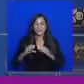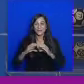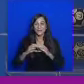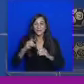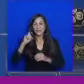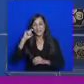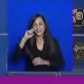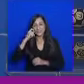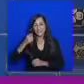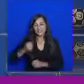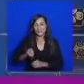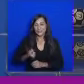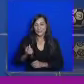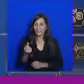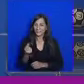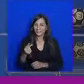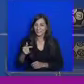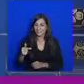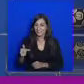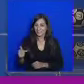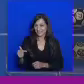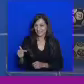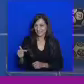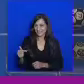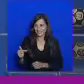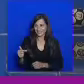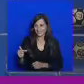Bola preta, número 17.